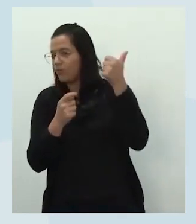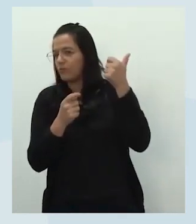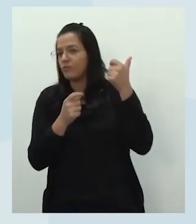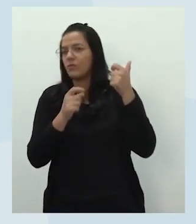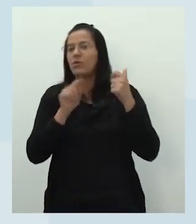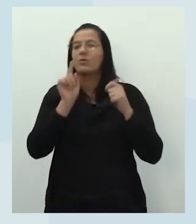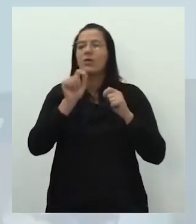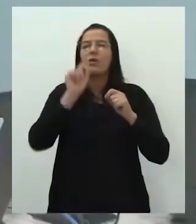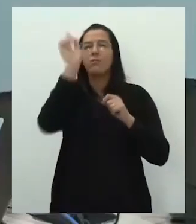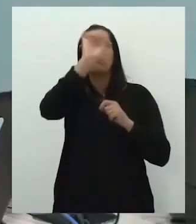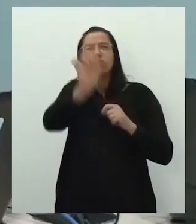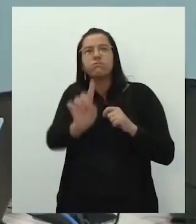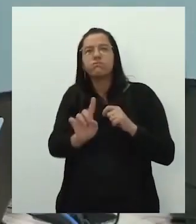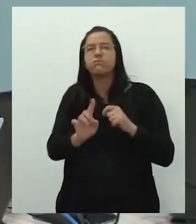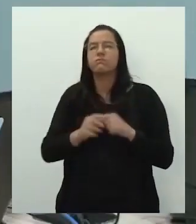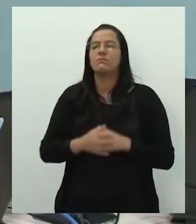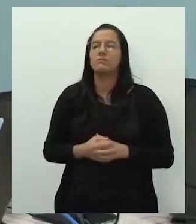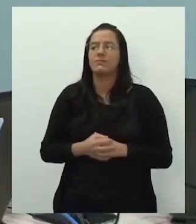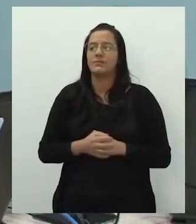trovão.